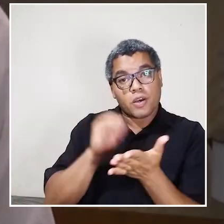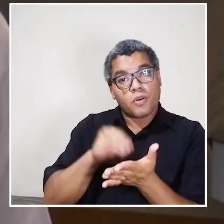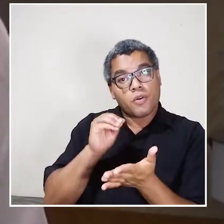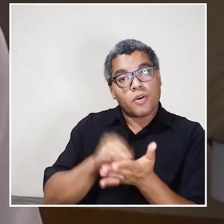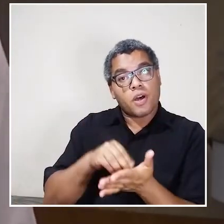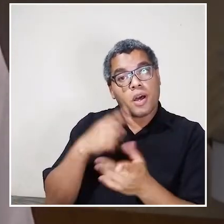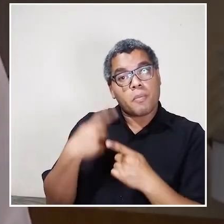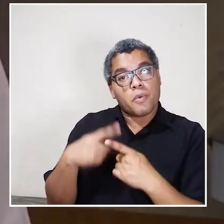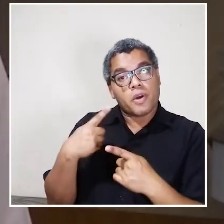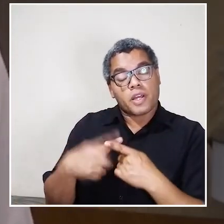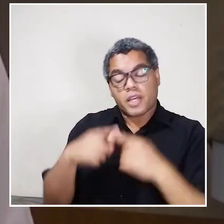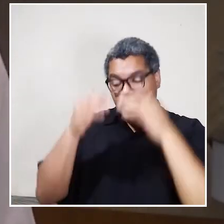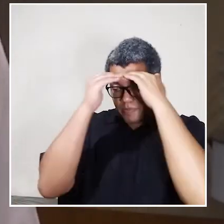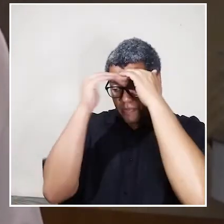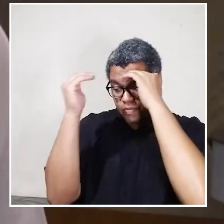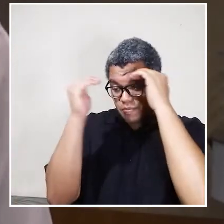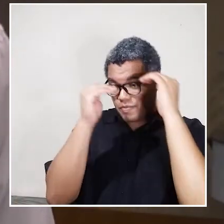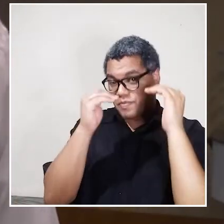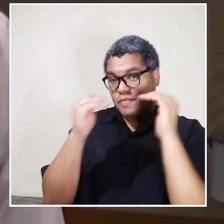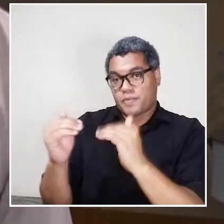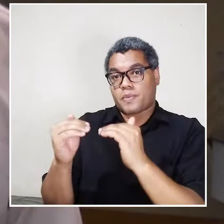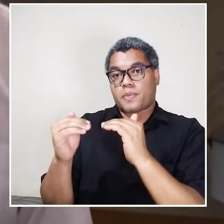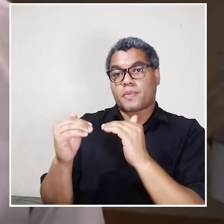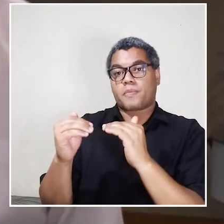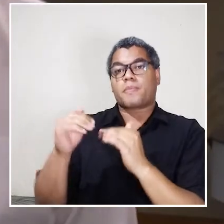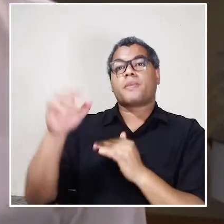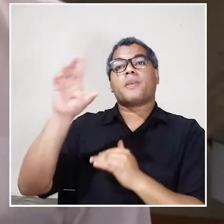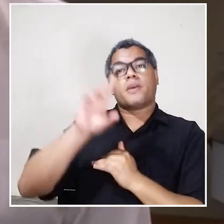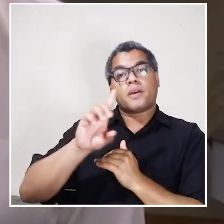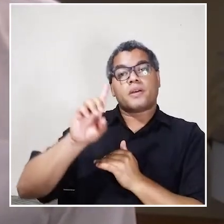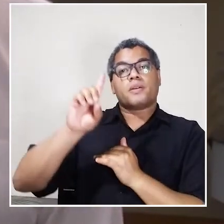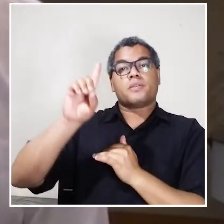prestavam atenção, não obedeciam ao Senhor.